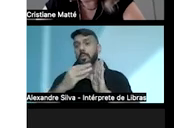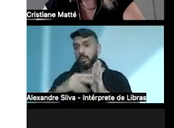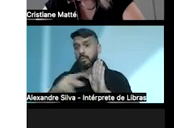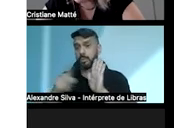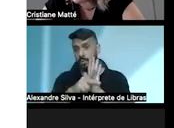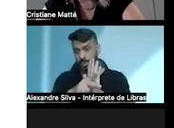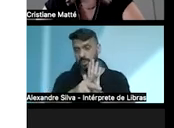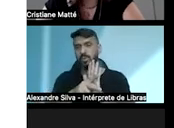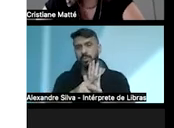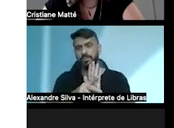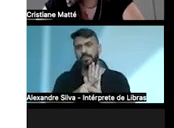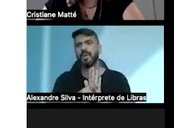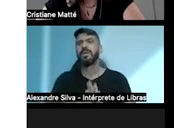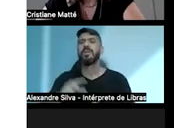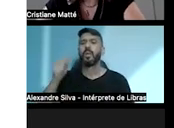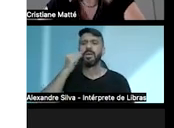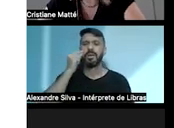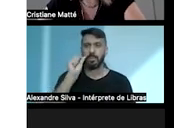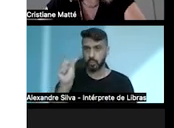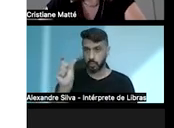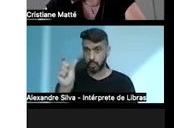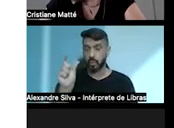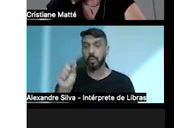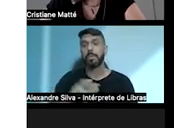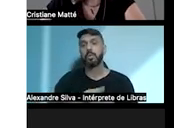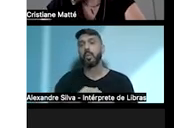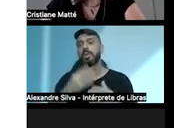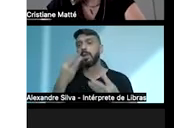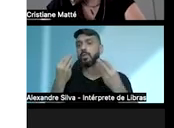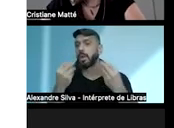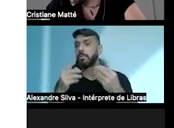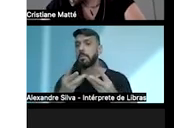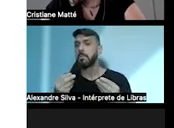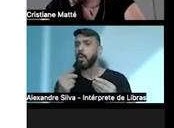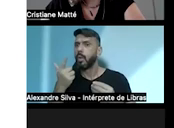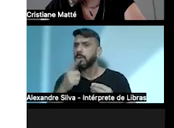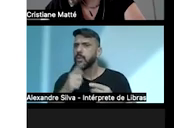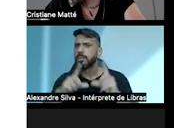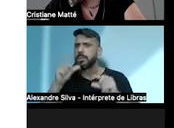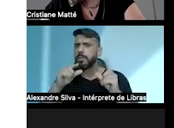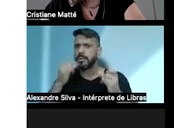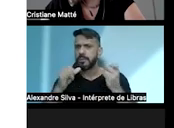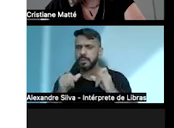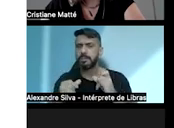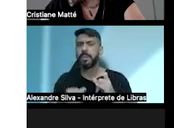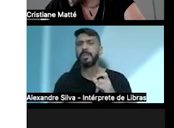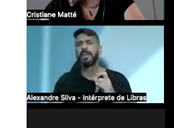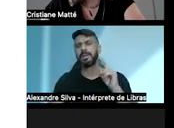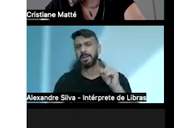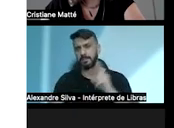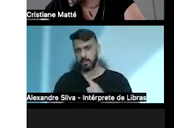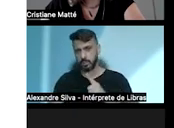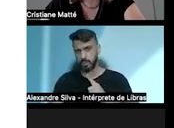nocaute, era de camundongos, então, para a doença de Alzheimer. Nesse caso aqui, o que eles fizeram? Eles colocaram as